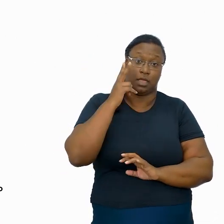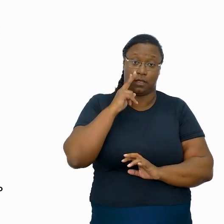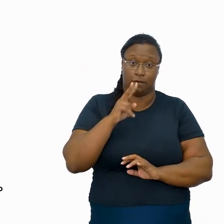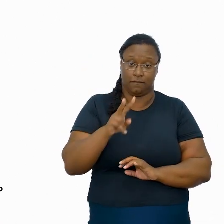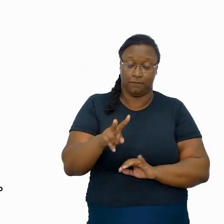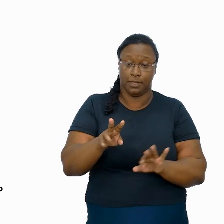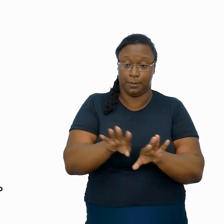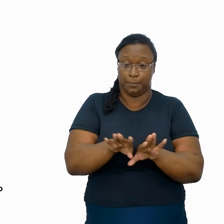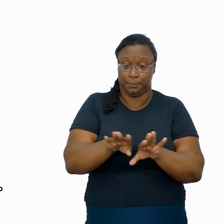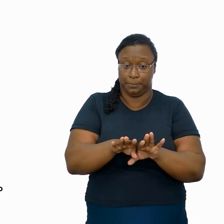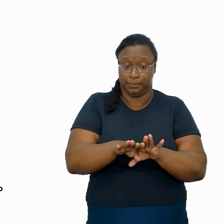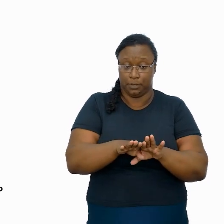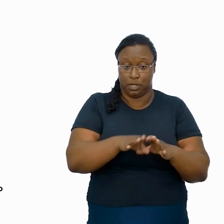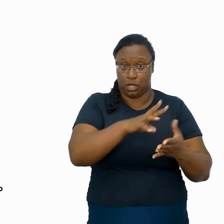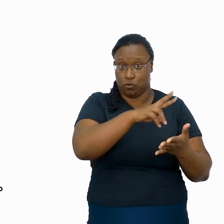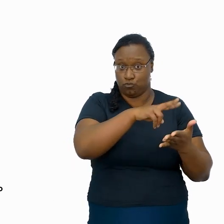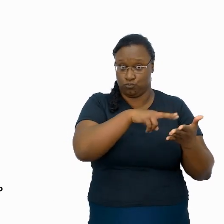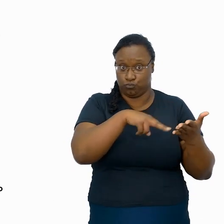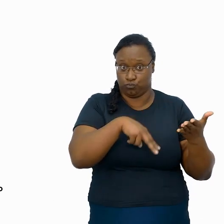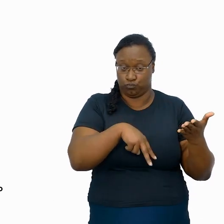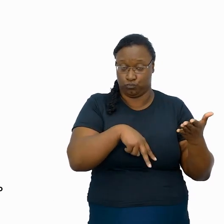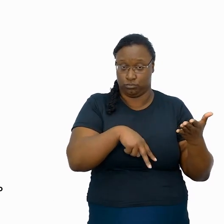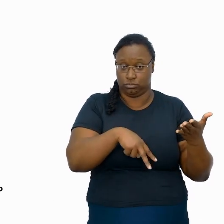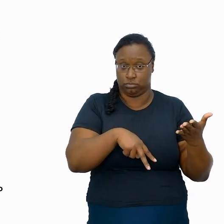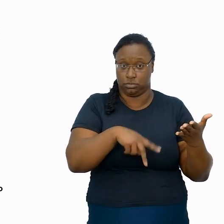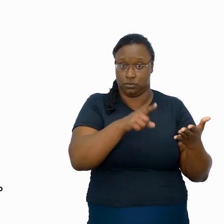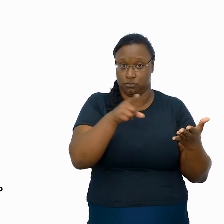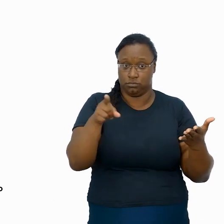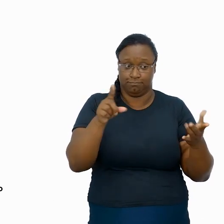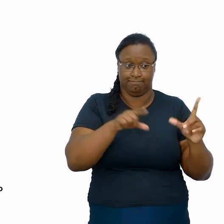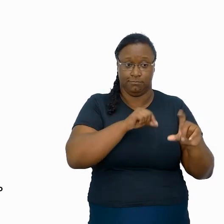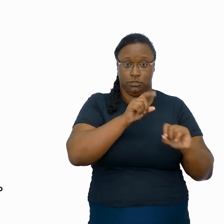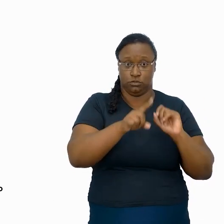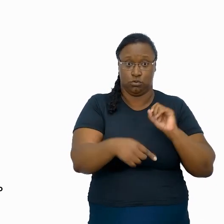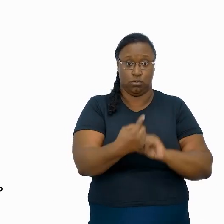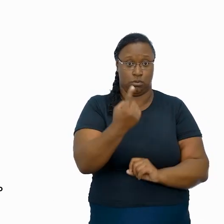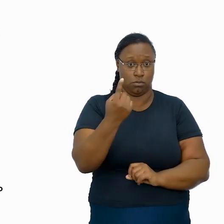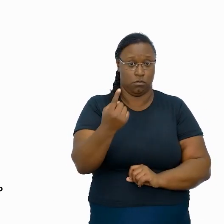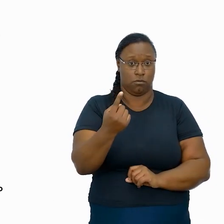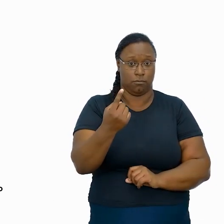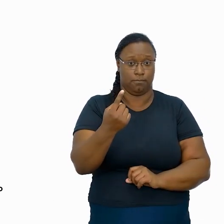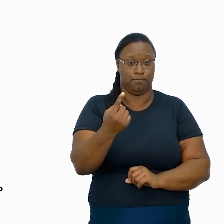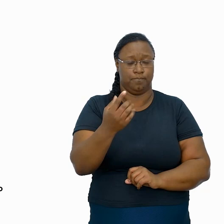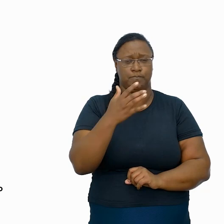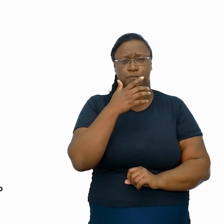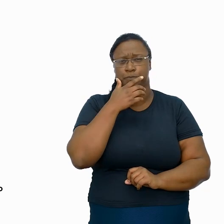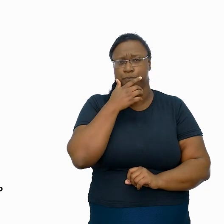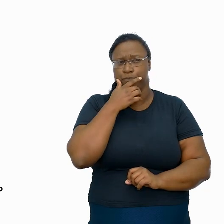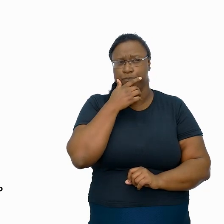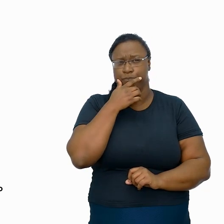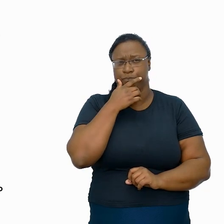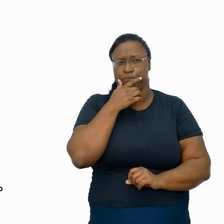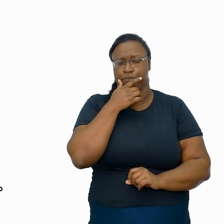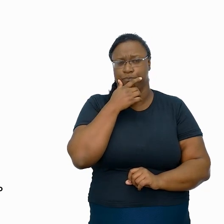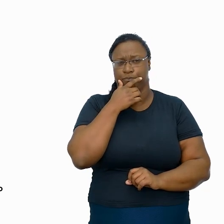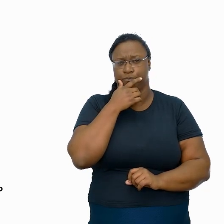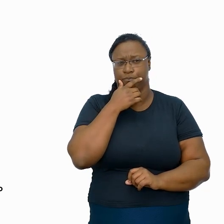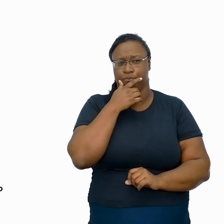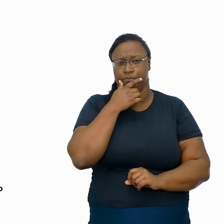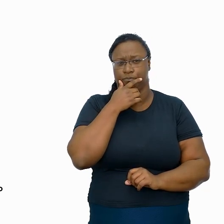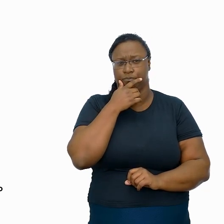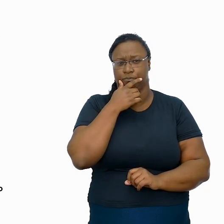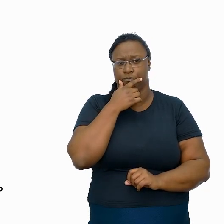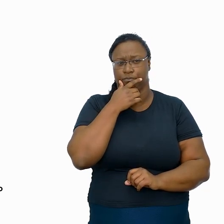esse dossiê. Se você entrar, se eu fosse escolher um para vocês entrarem, talvez eu veria